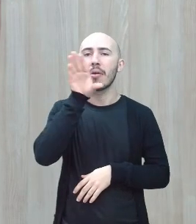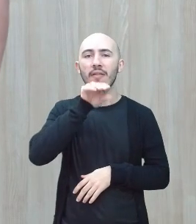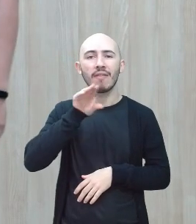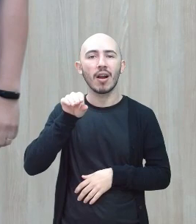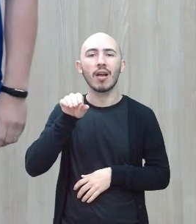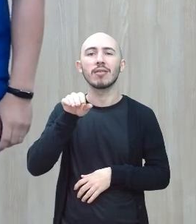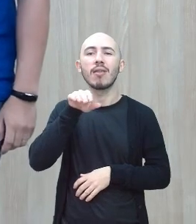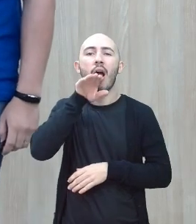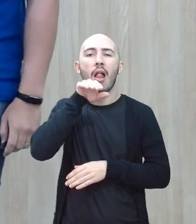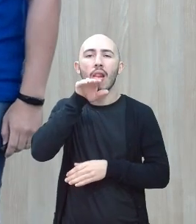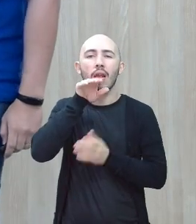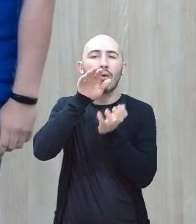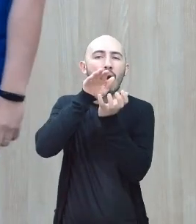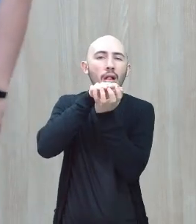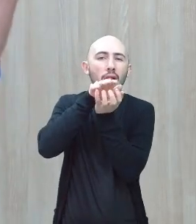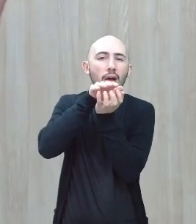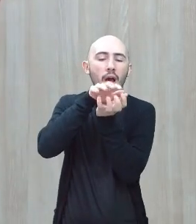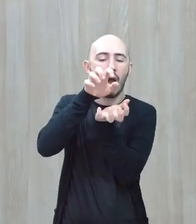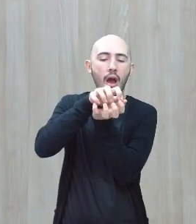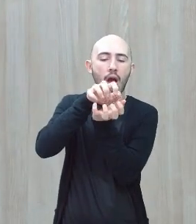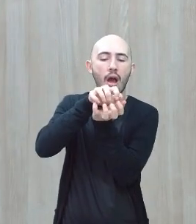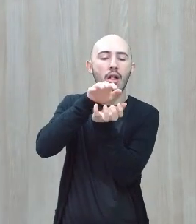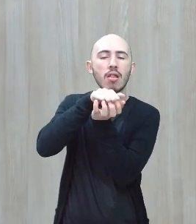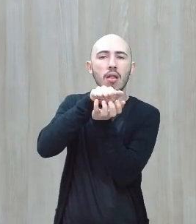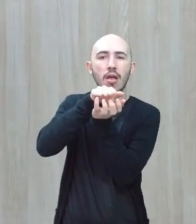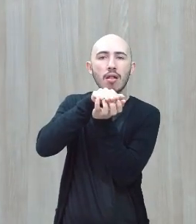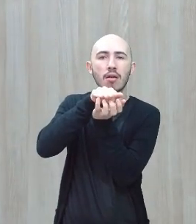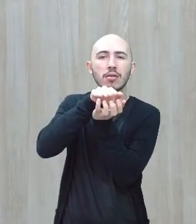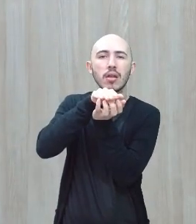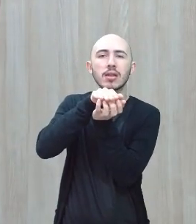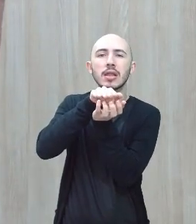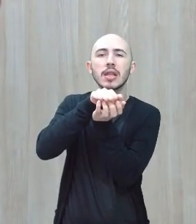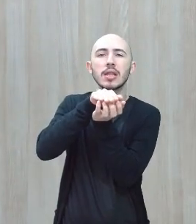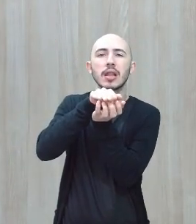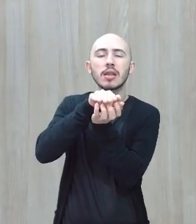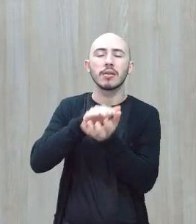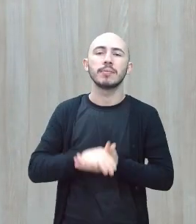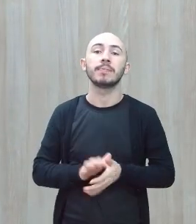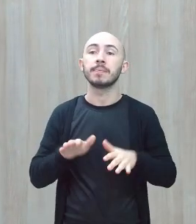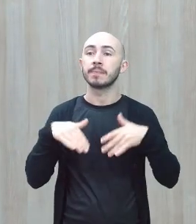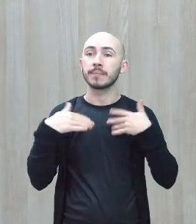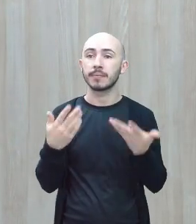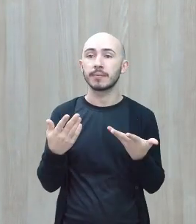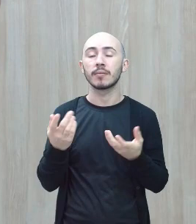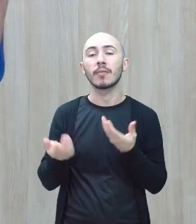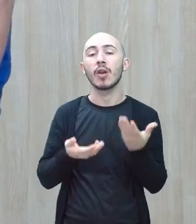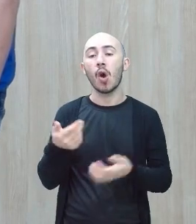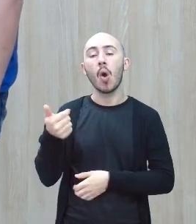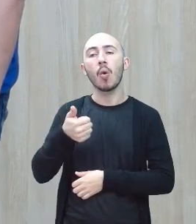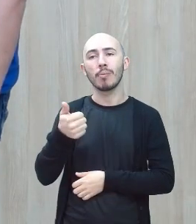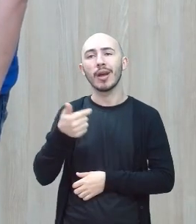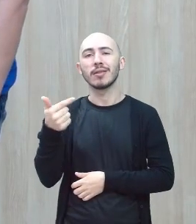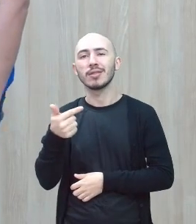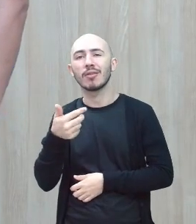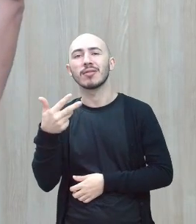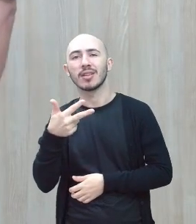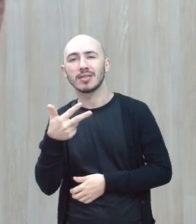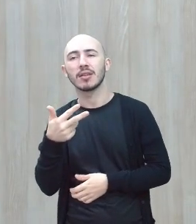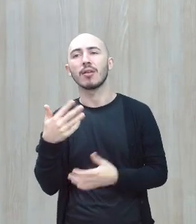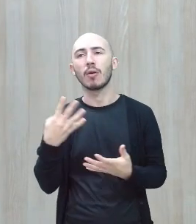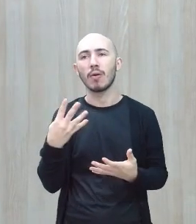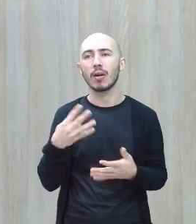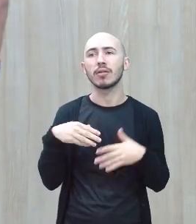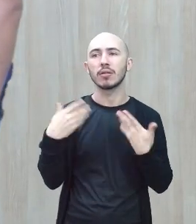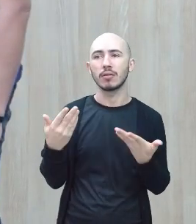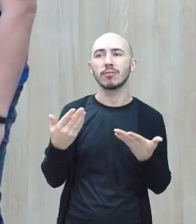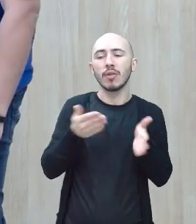tempo todo, né? Pode botar essa língua presa aí, que vai dar certo, tá bom? Então, ordinal numbers, tá certo? E aí vem a ideia de